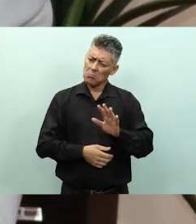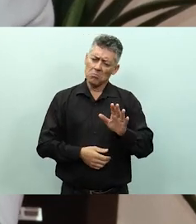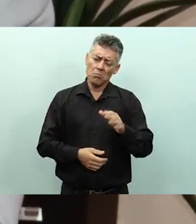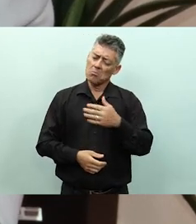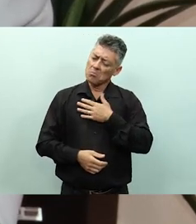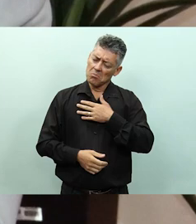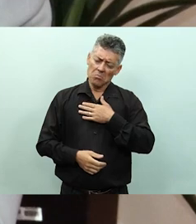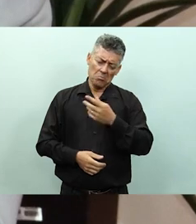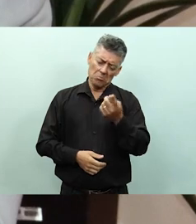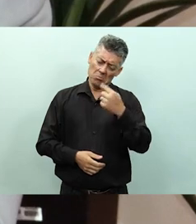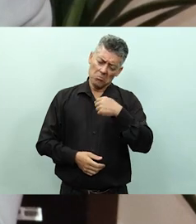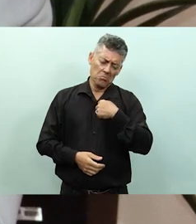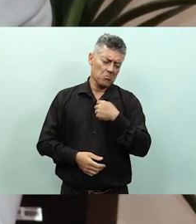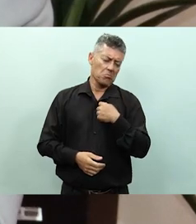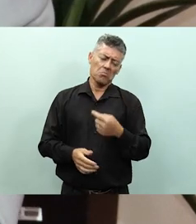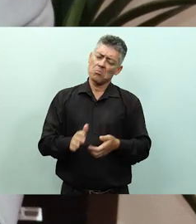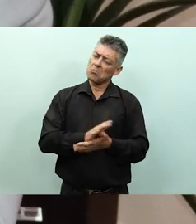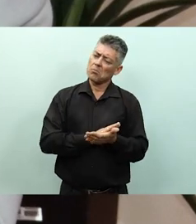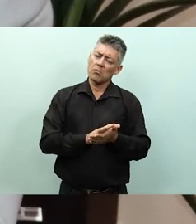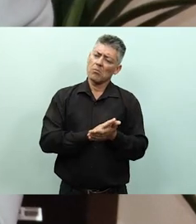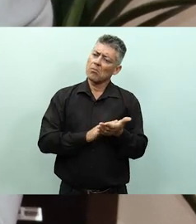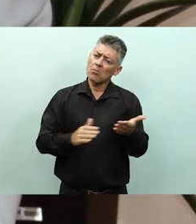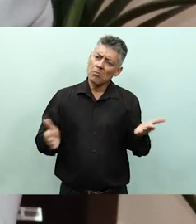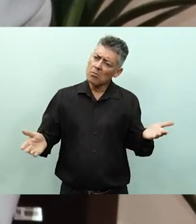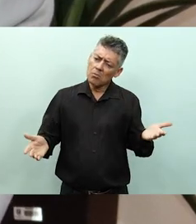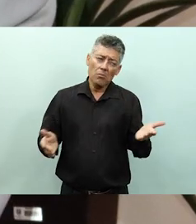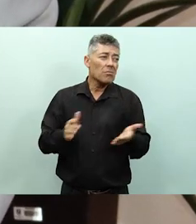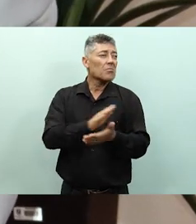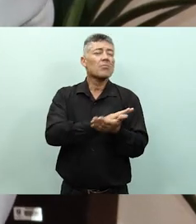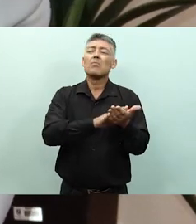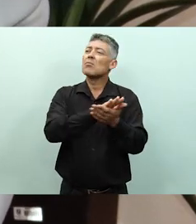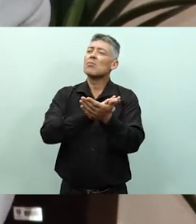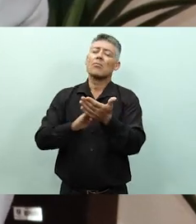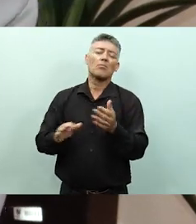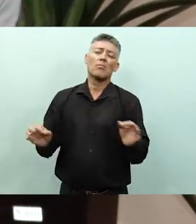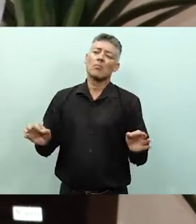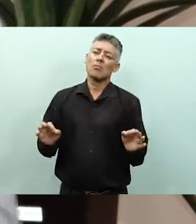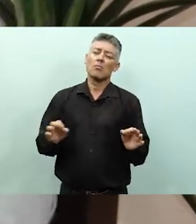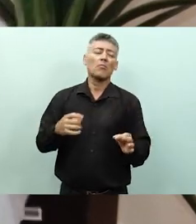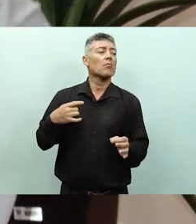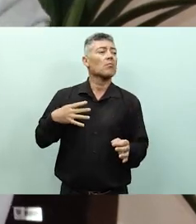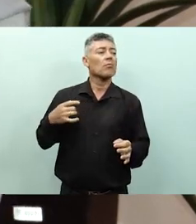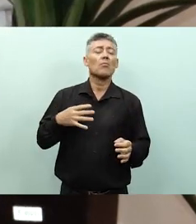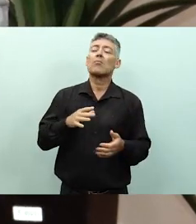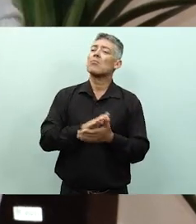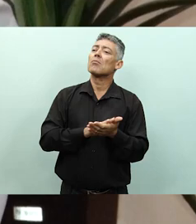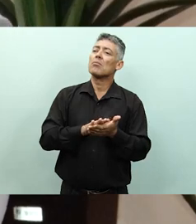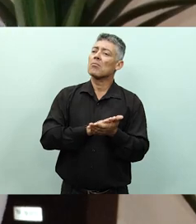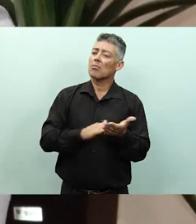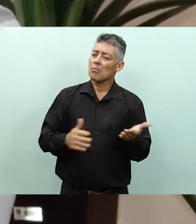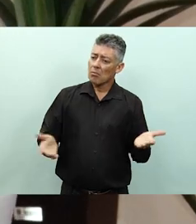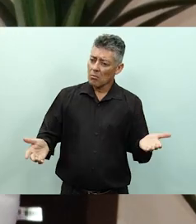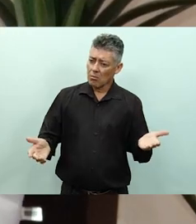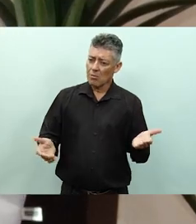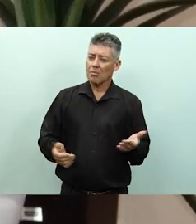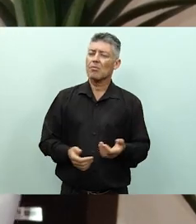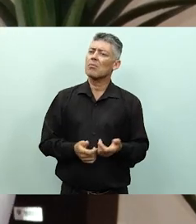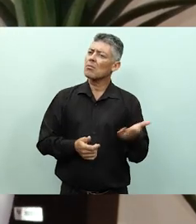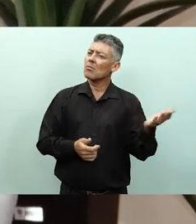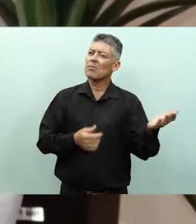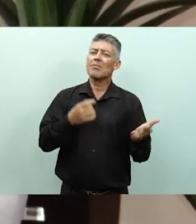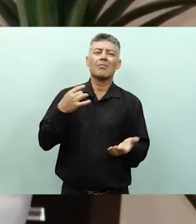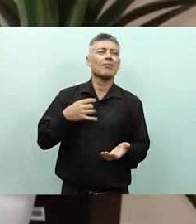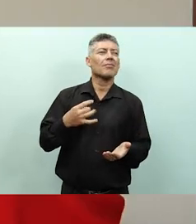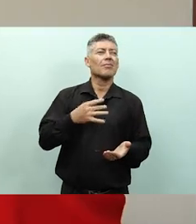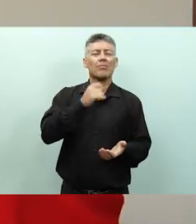manda em mim. Ninguém manda em mim. Se o senhor quer saber, ninguém manda em mim. Eu não tenho medo de ninguém. E era uma característica dela, não